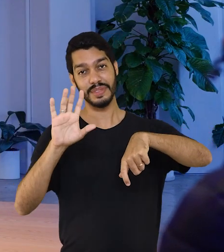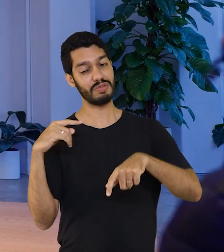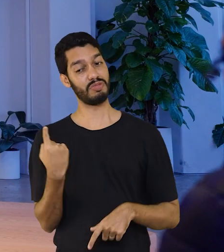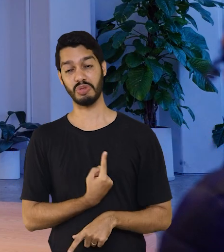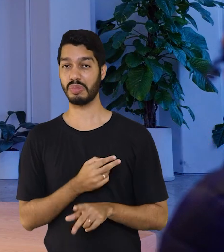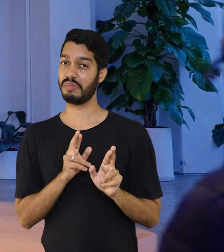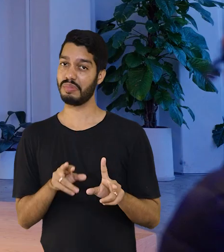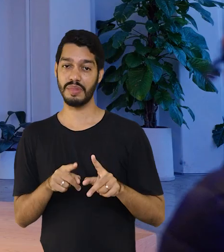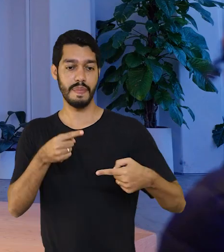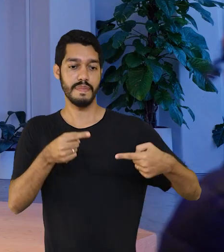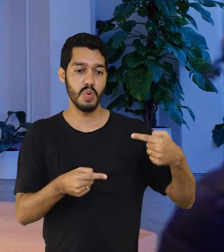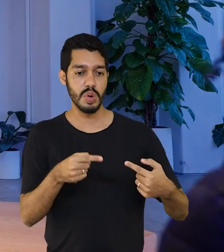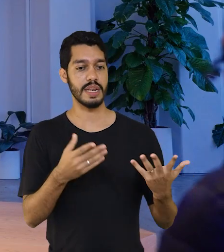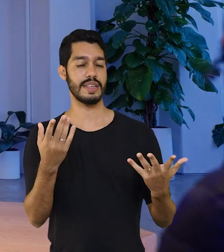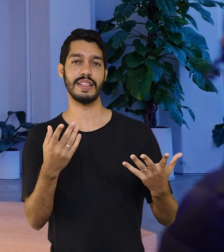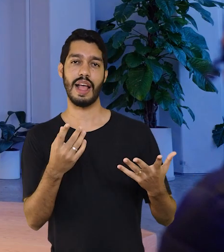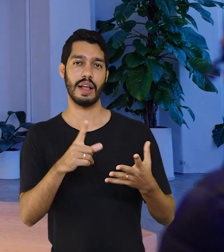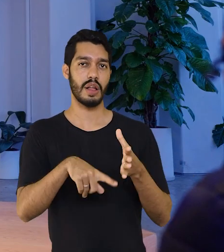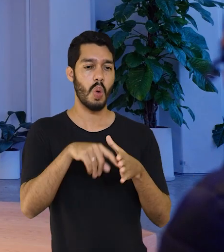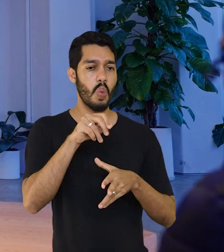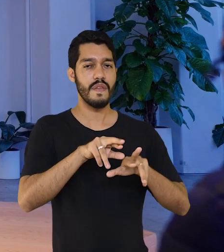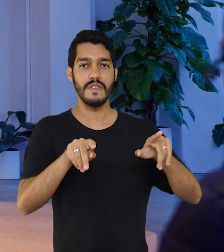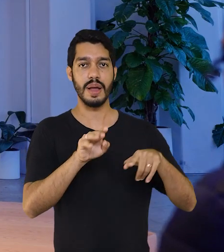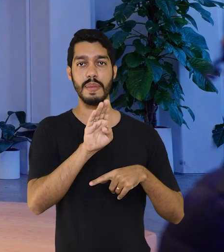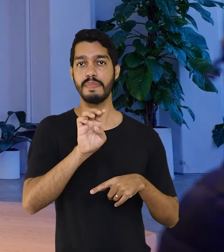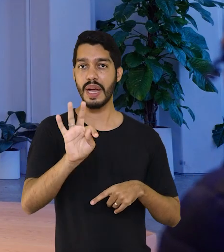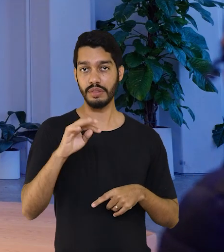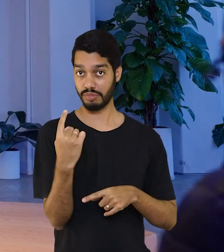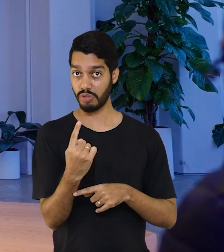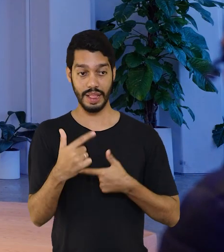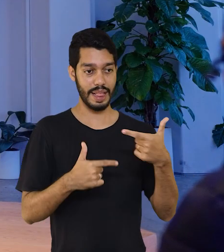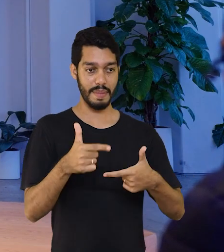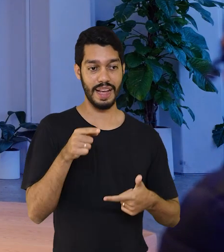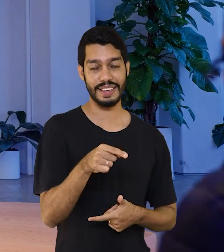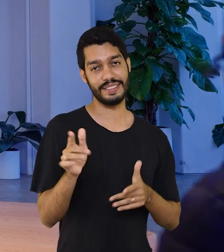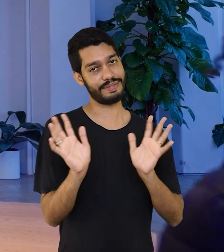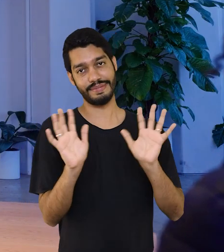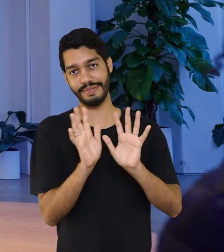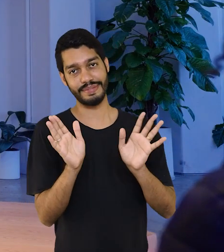way, a Winning não trabalha com bet, não trabalha com política, a gente não trabalha com algumas categorias por escolha.